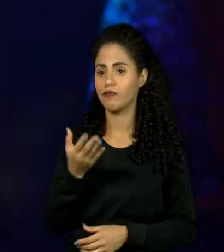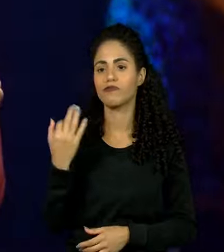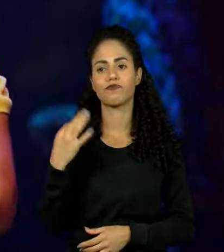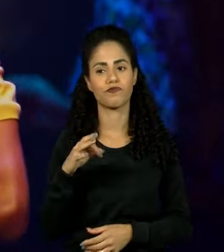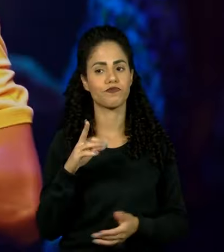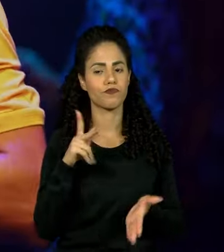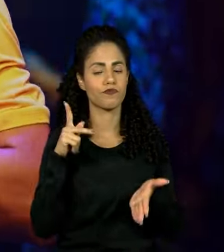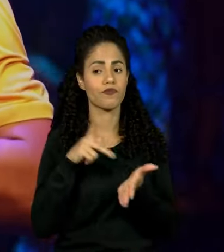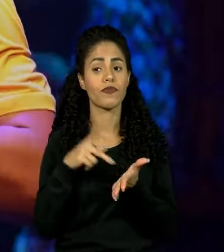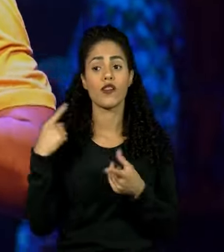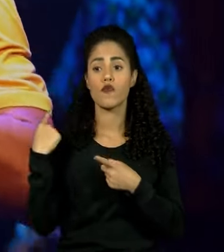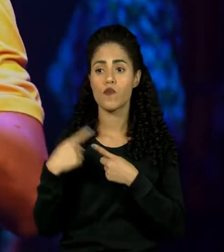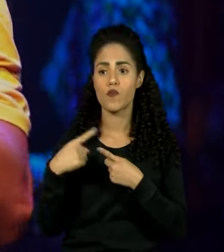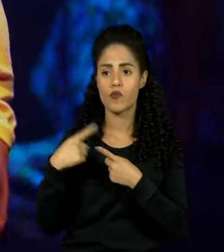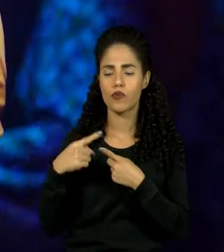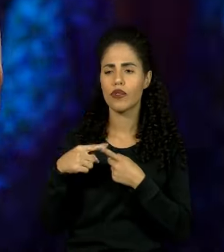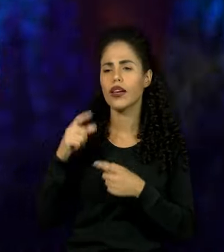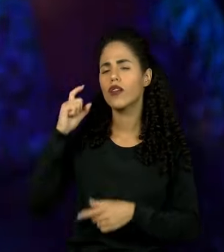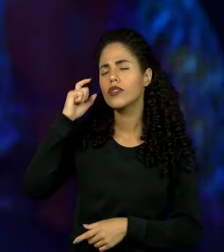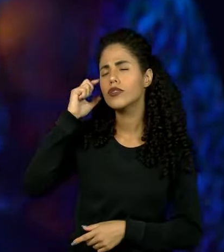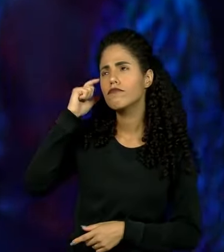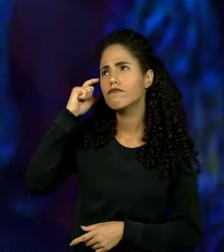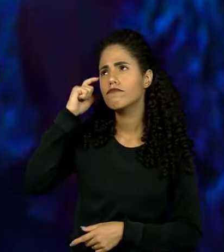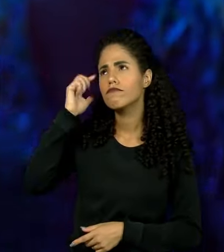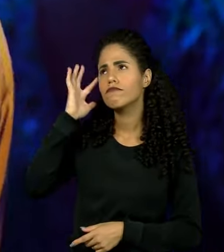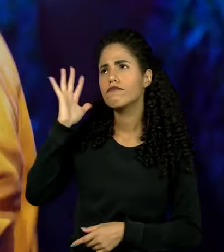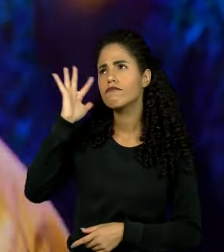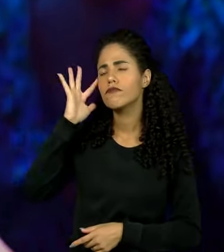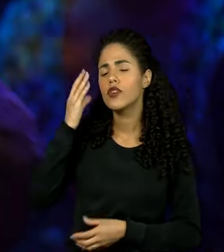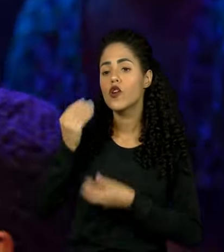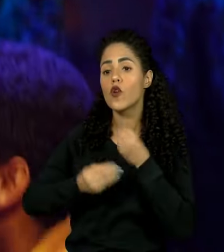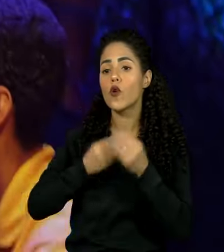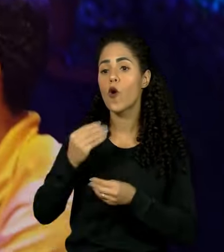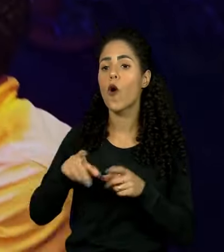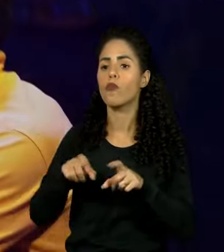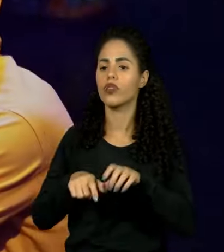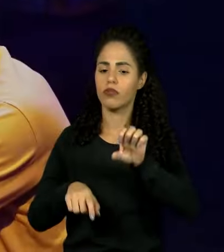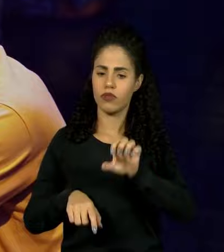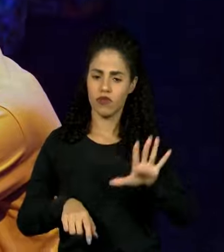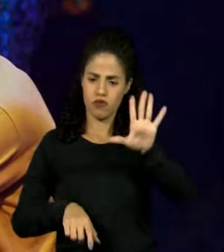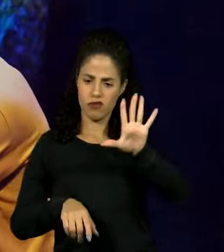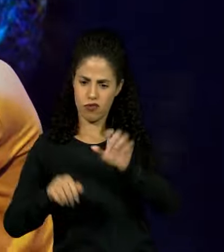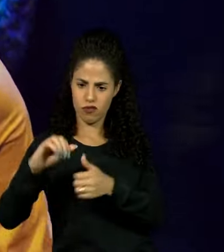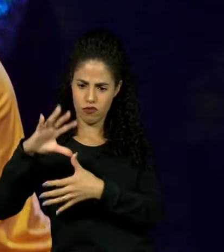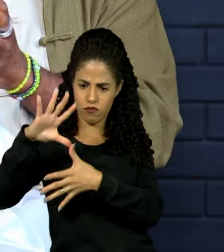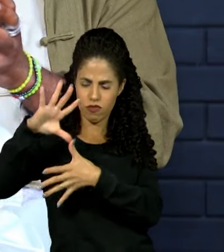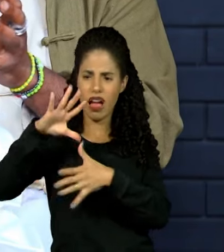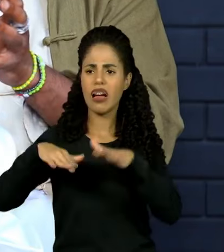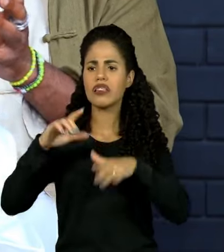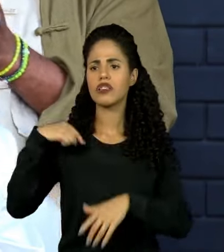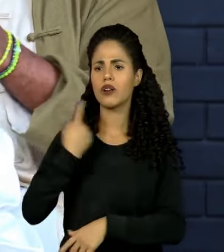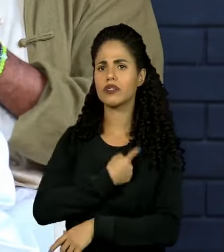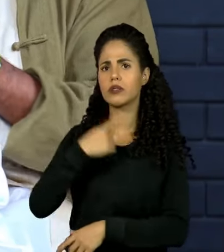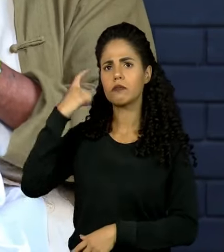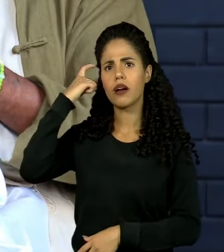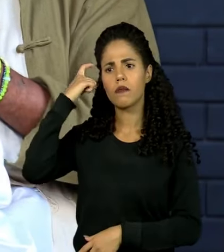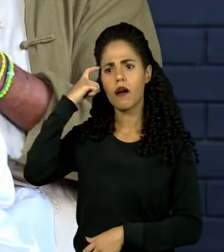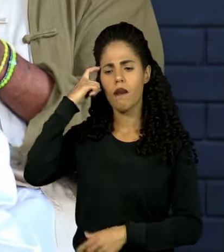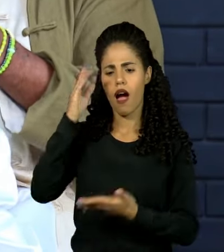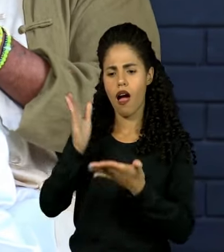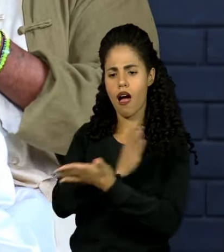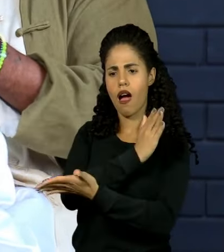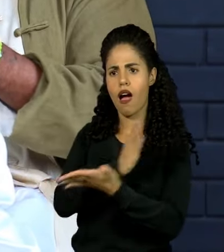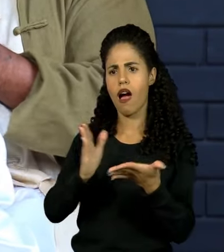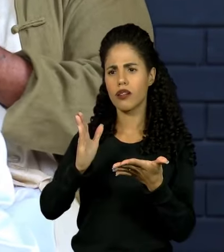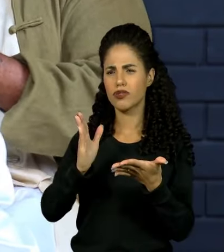Gabi traz porque me faz pensar sobre a ideia de Ocidente né a gente tem uma ideia meio dividida né é